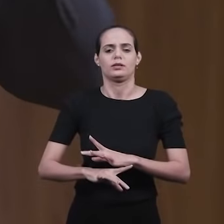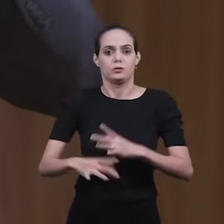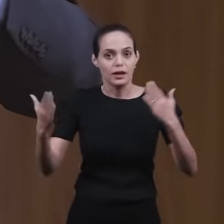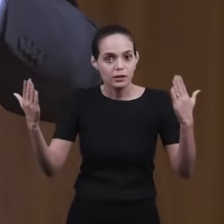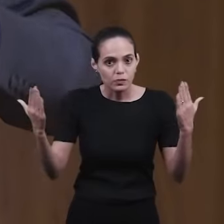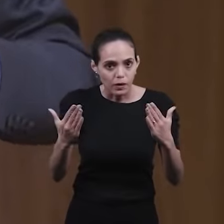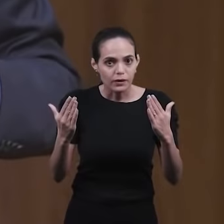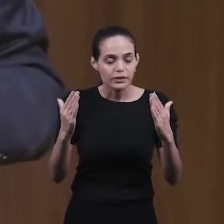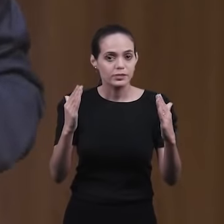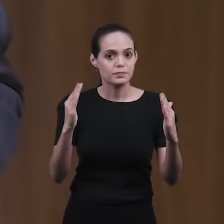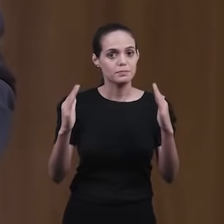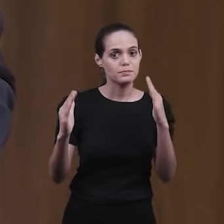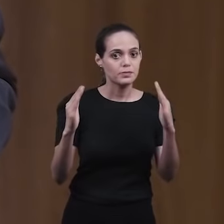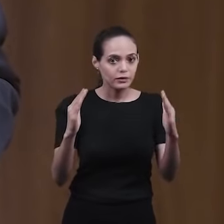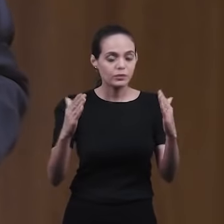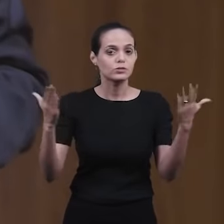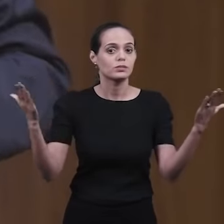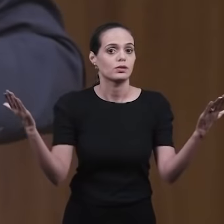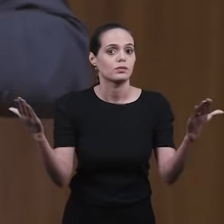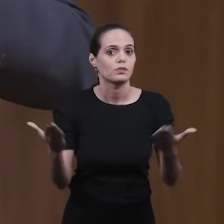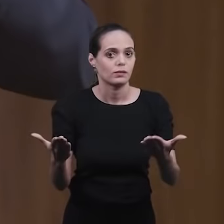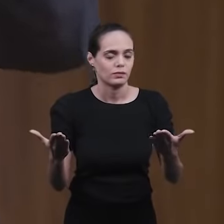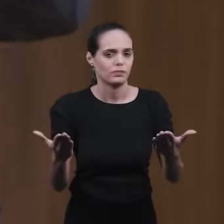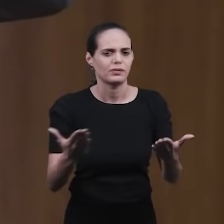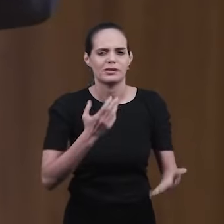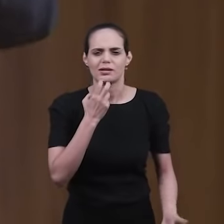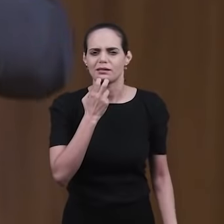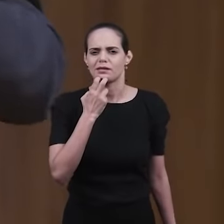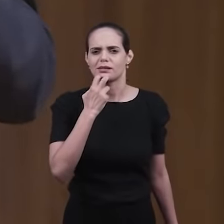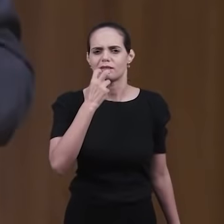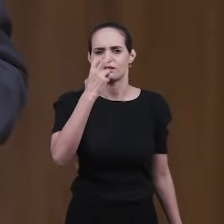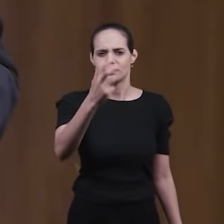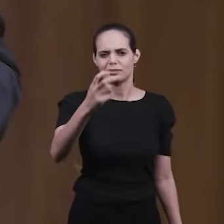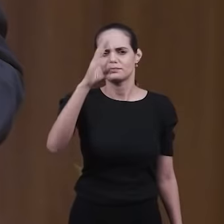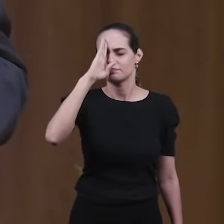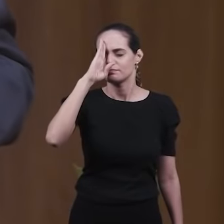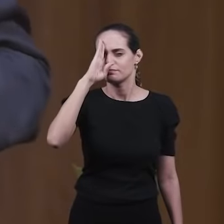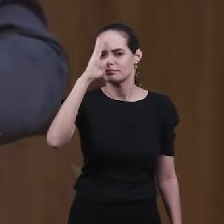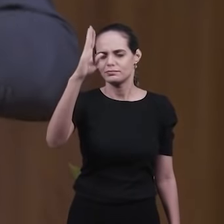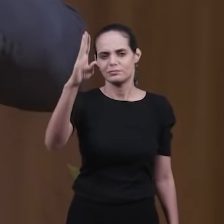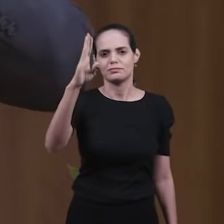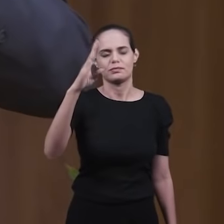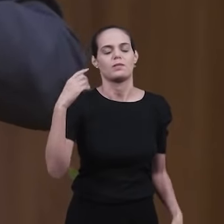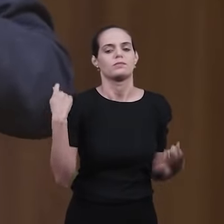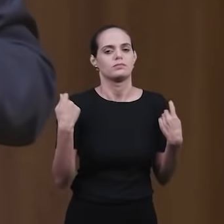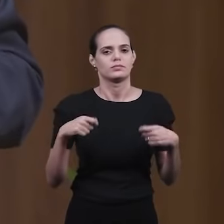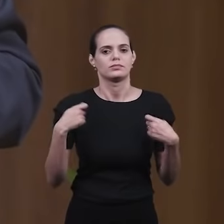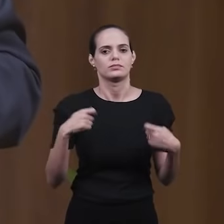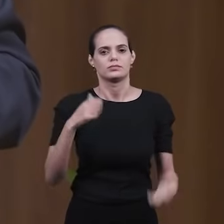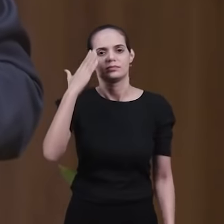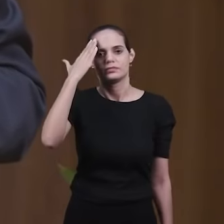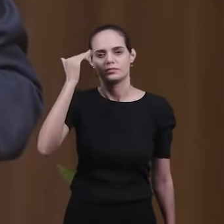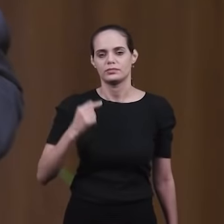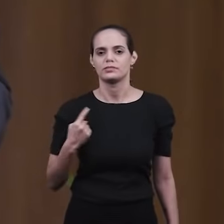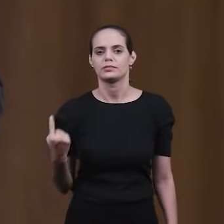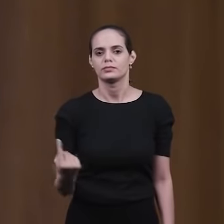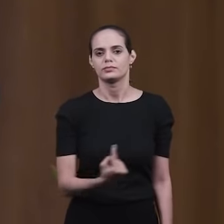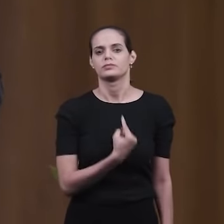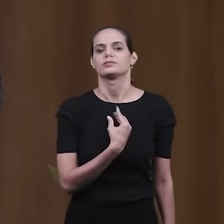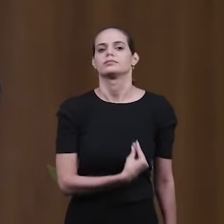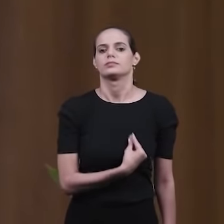momento profético desse grito é essencial, indispensável para as nossas vidas